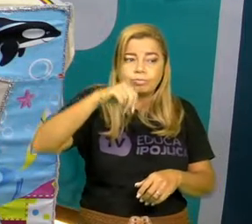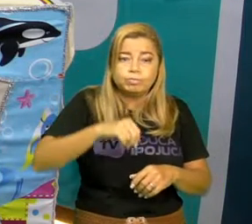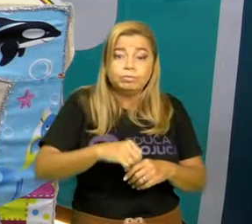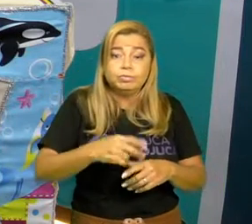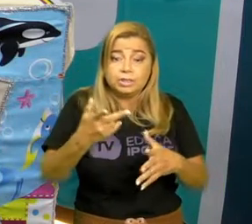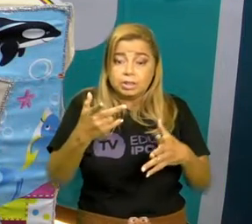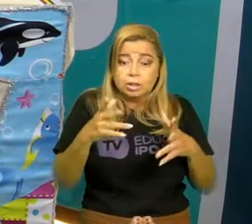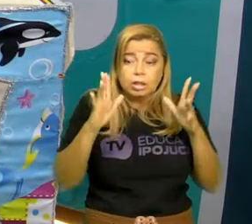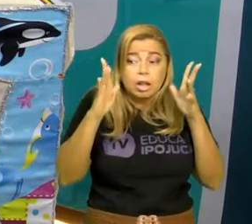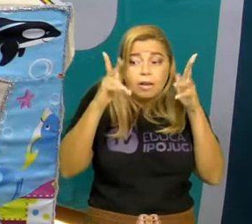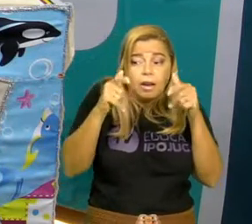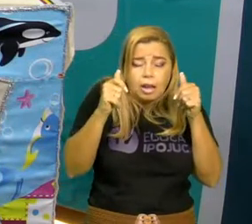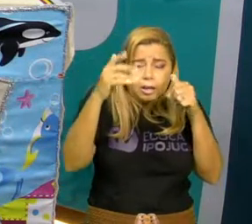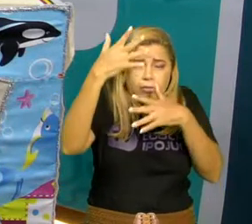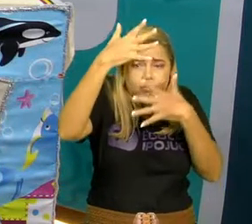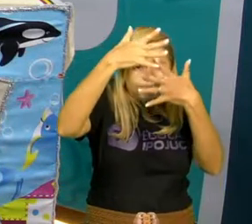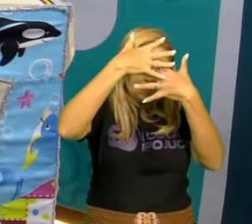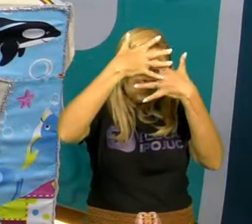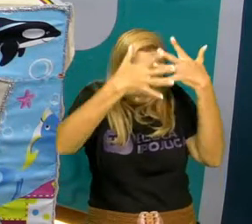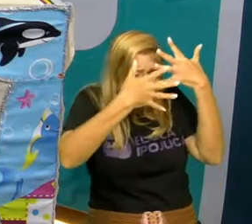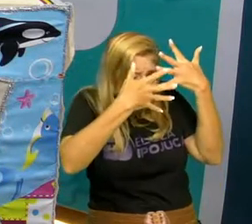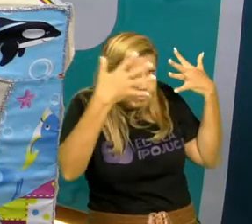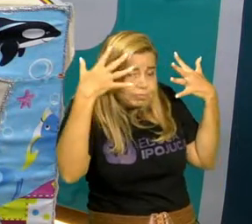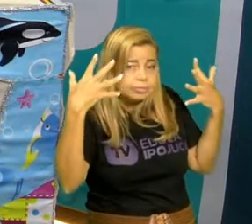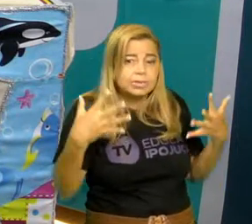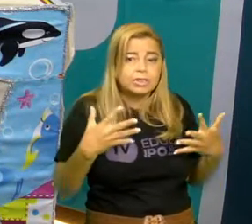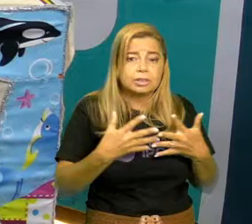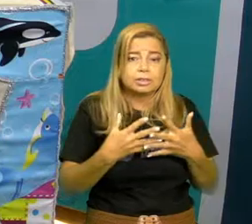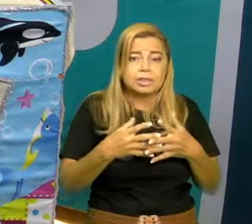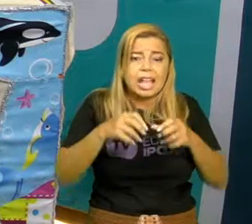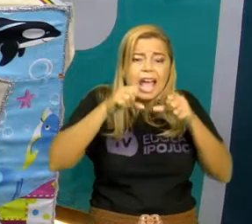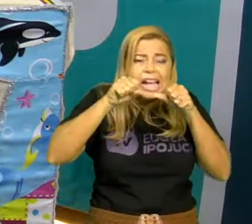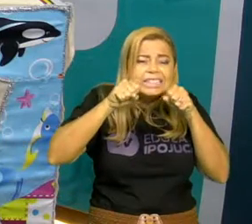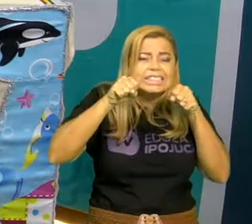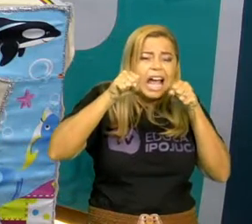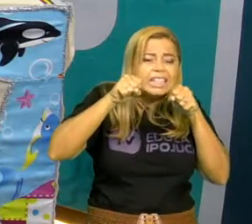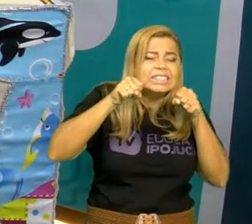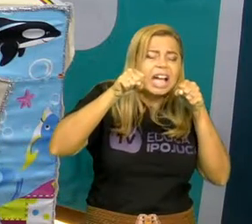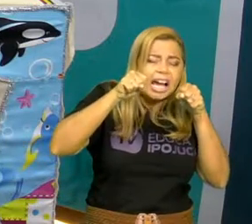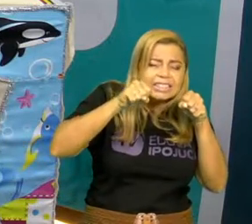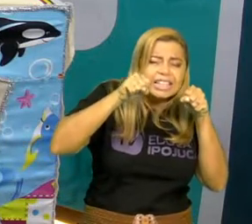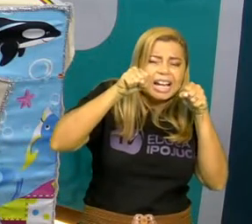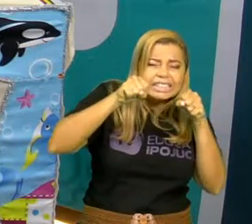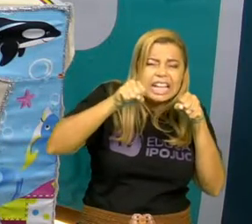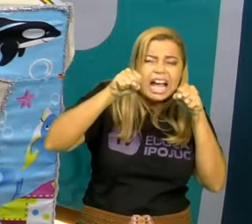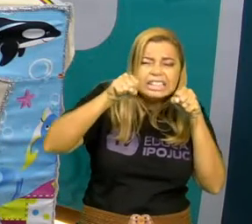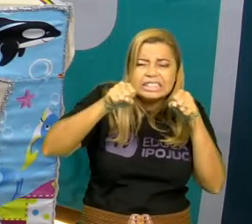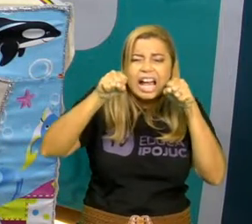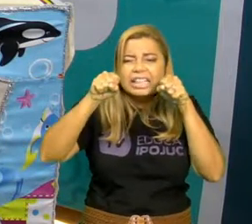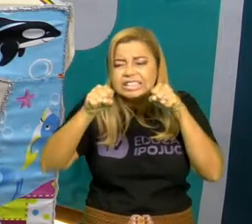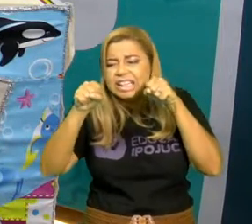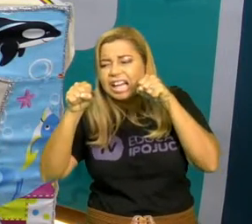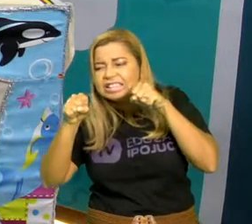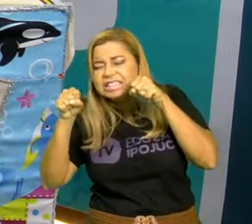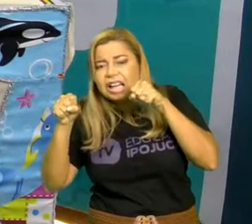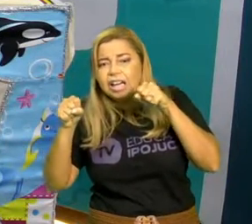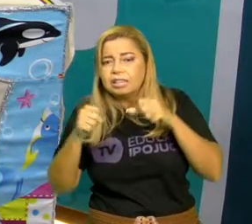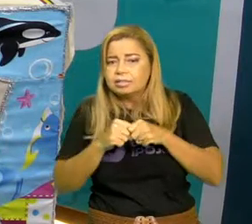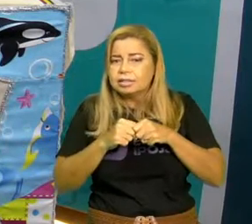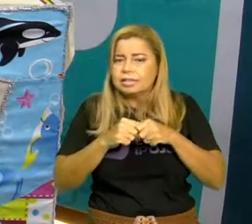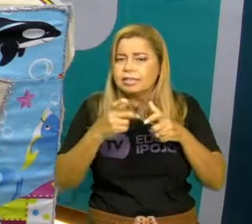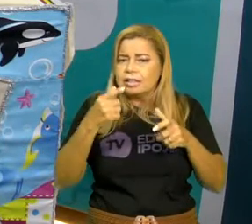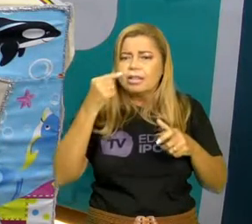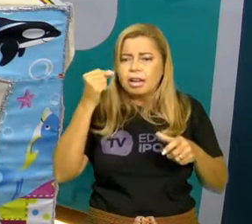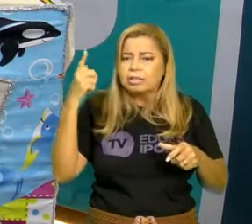aonde estava o leão preso na rede e começou a roer a rede. Será que ele vai conseguir roer